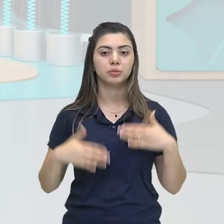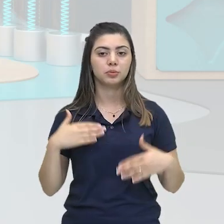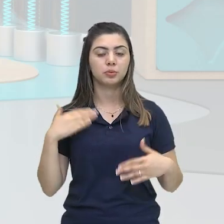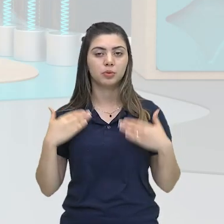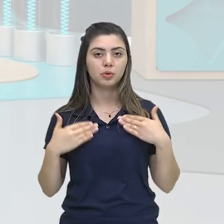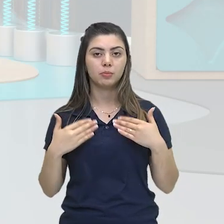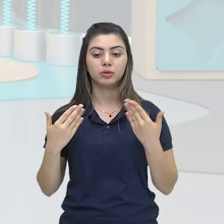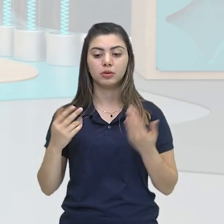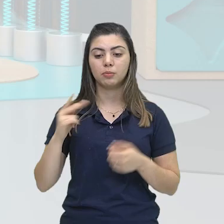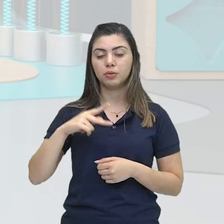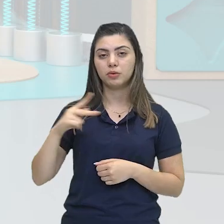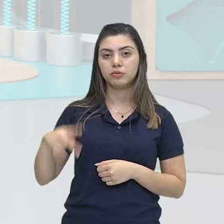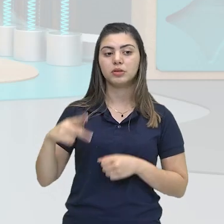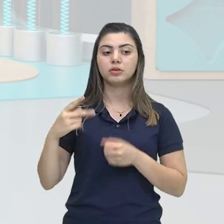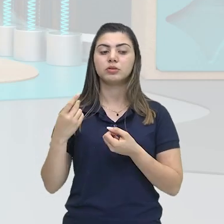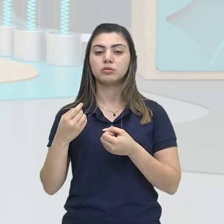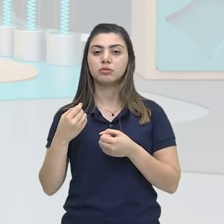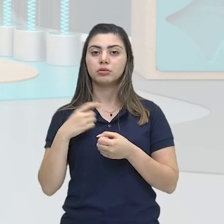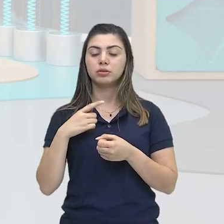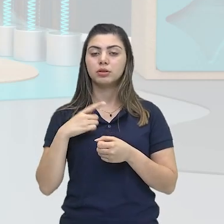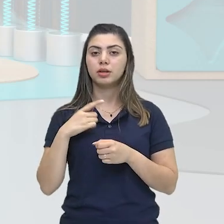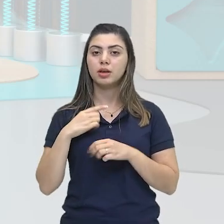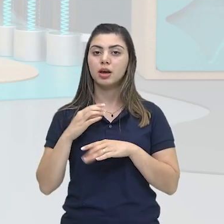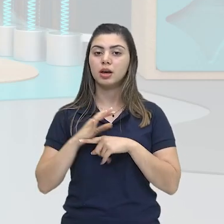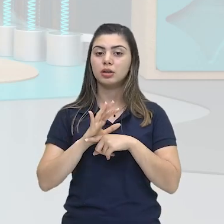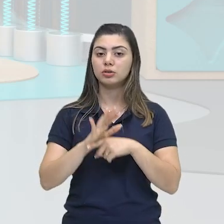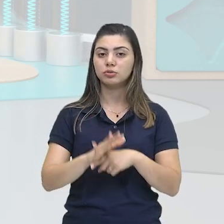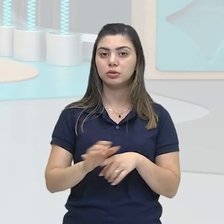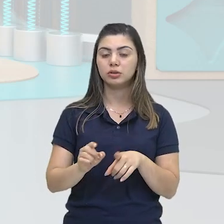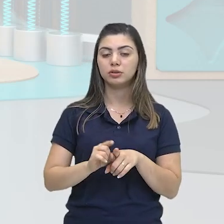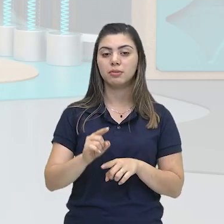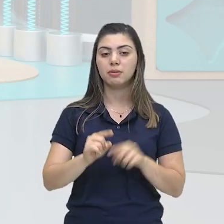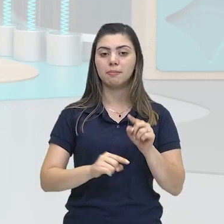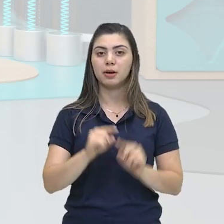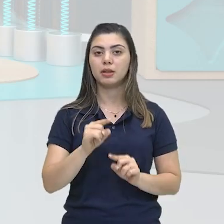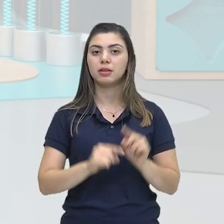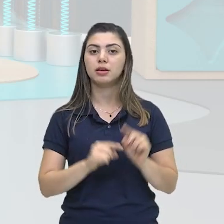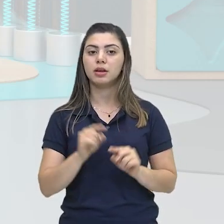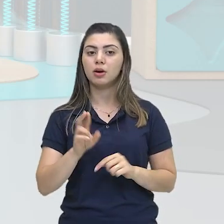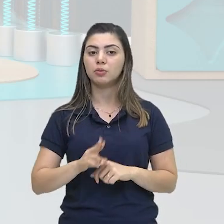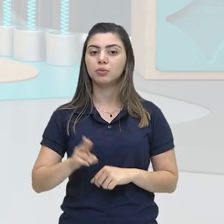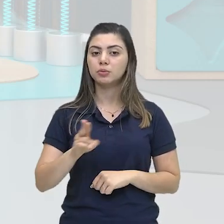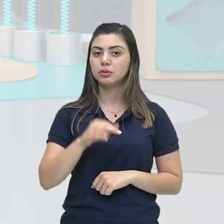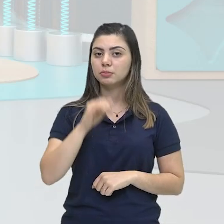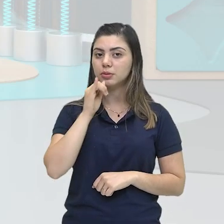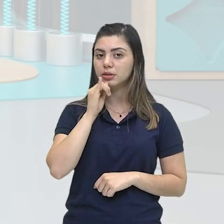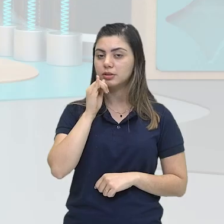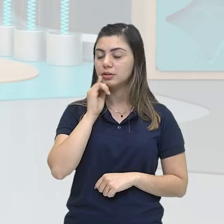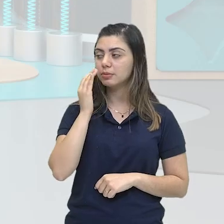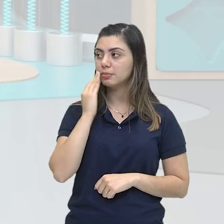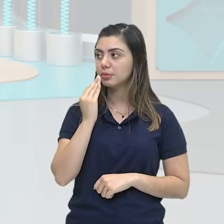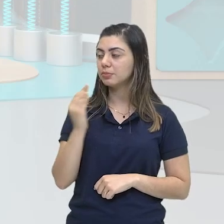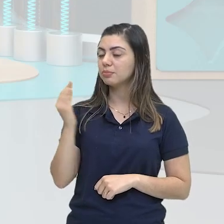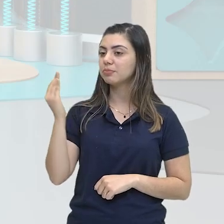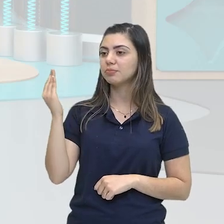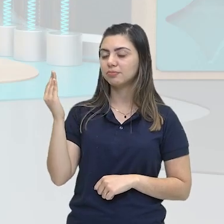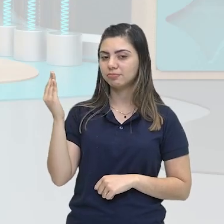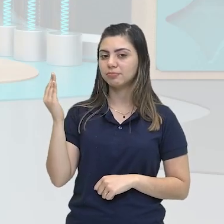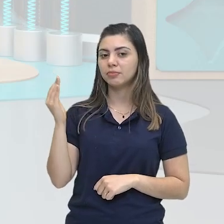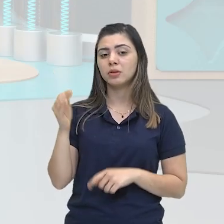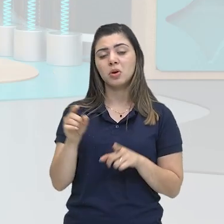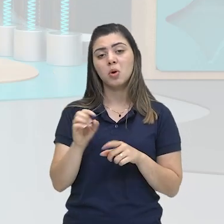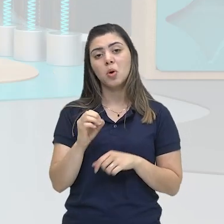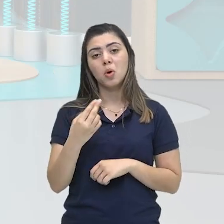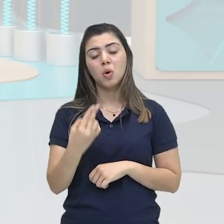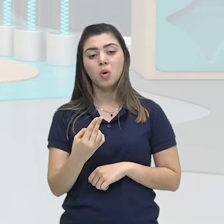o professor peça, com a ajuda dos equipamentos que vocês estão vendo aí, ou com o peso do próprio corpo, ou